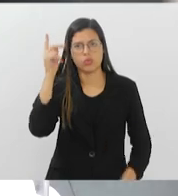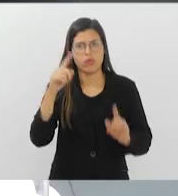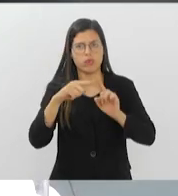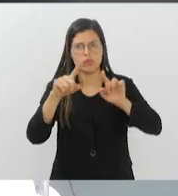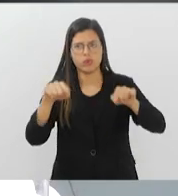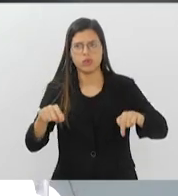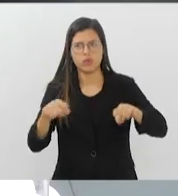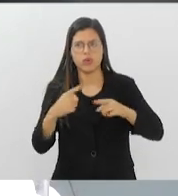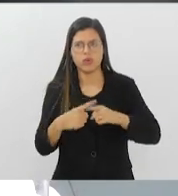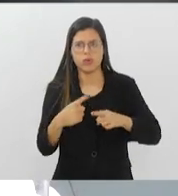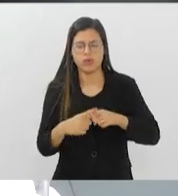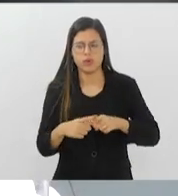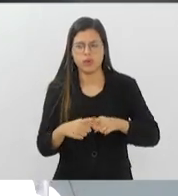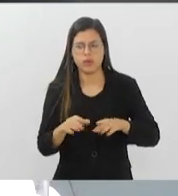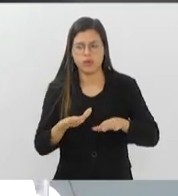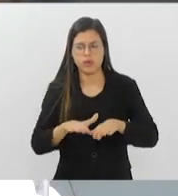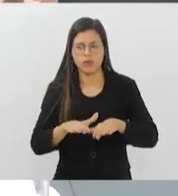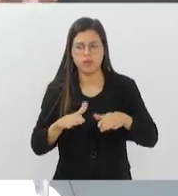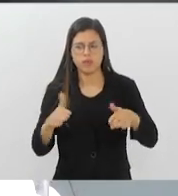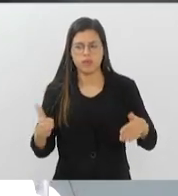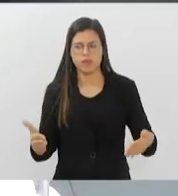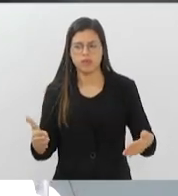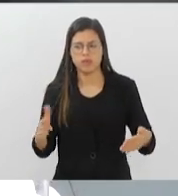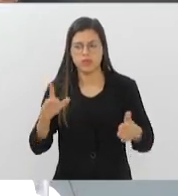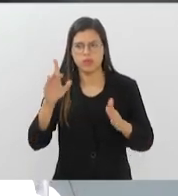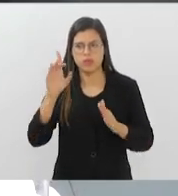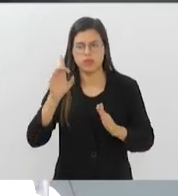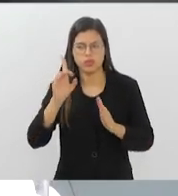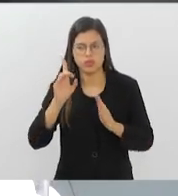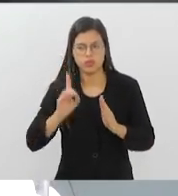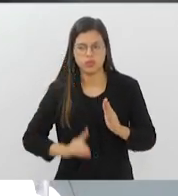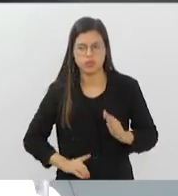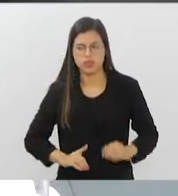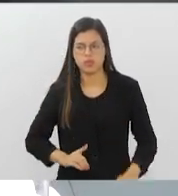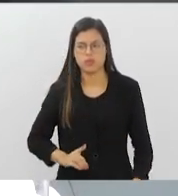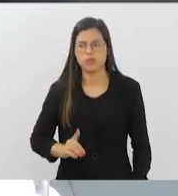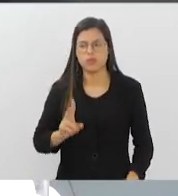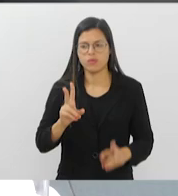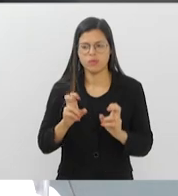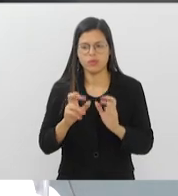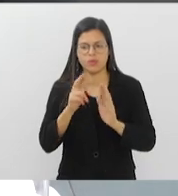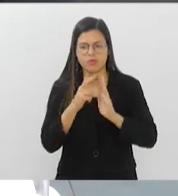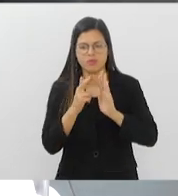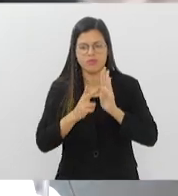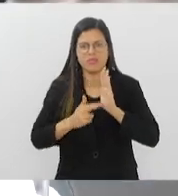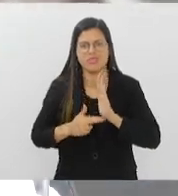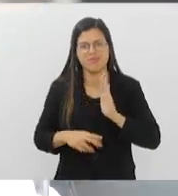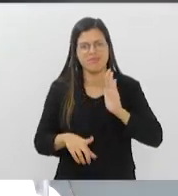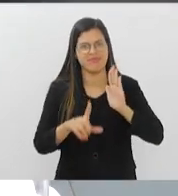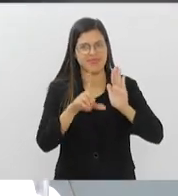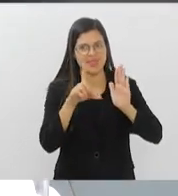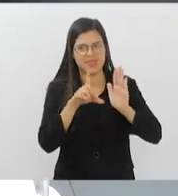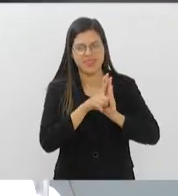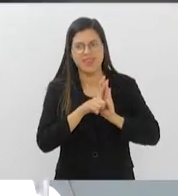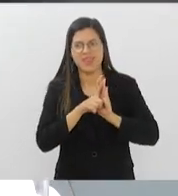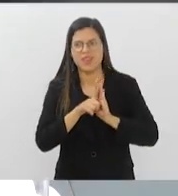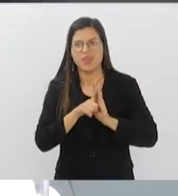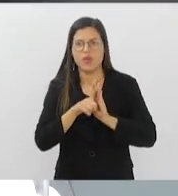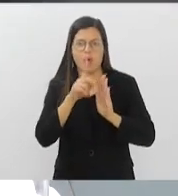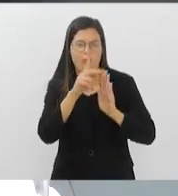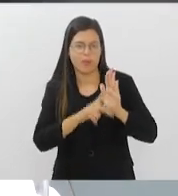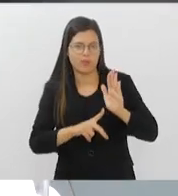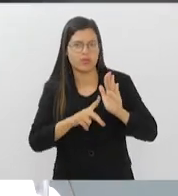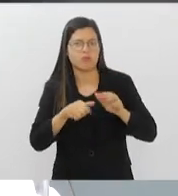mesa diretora está agindo sem a regulamentação em lei. O projeto foi a plenário, não recebeu